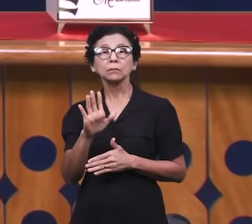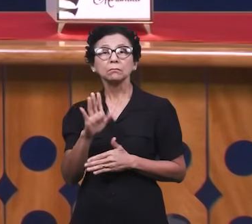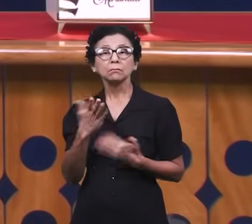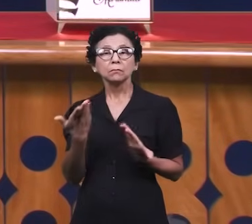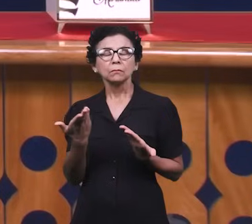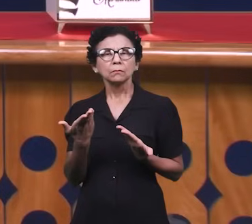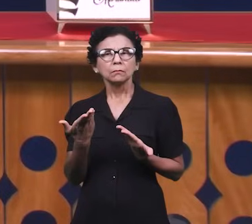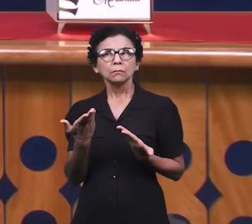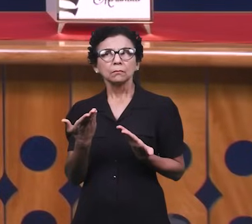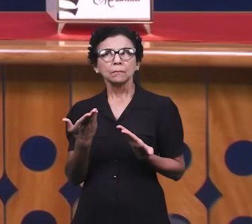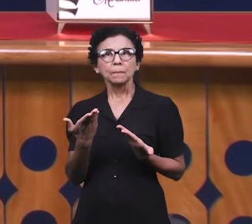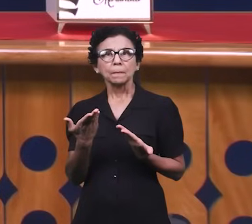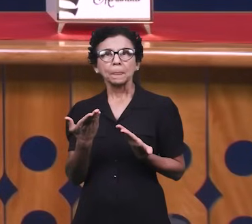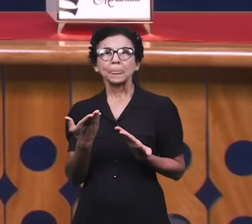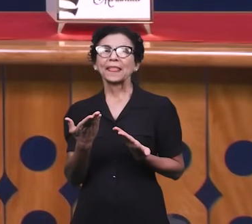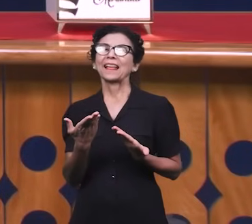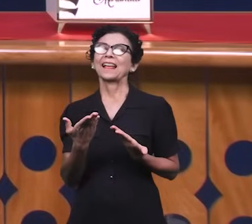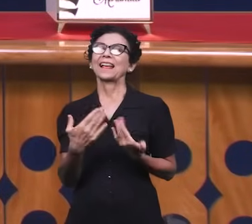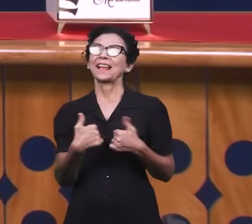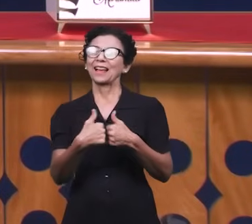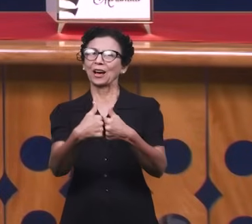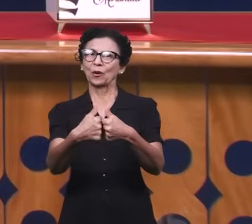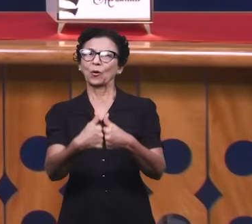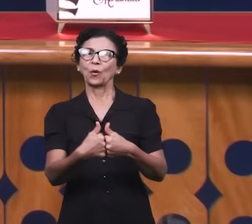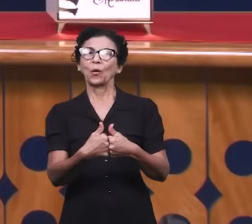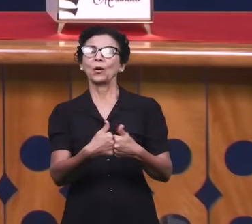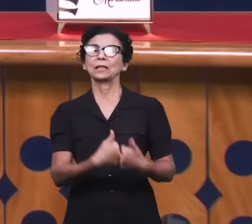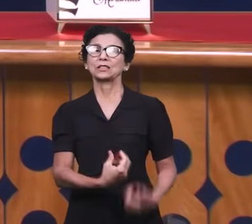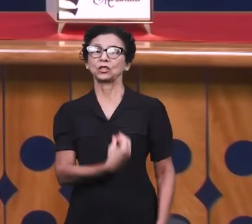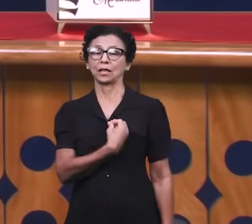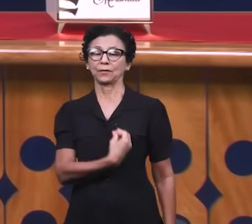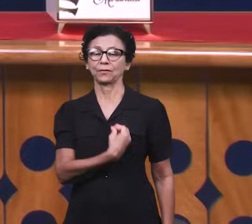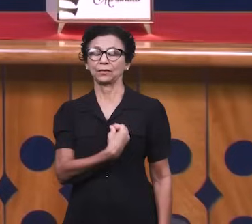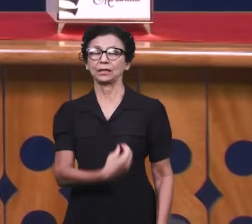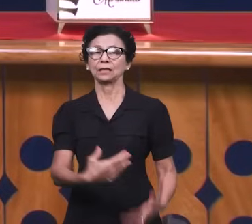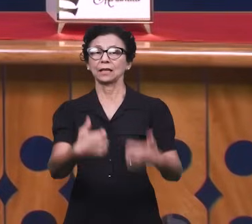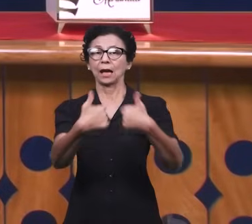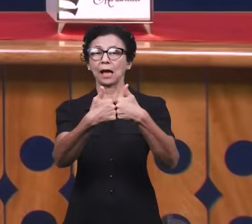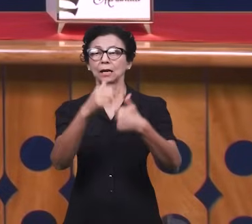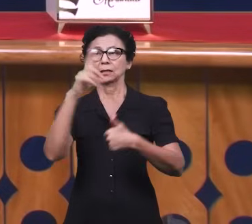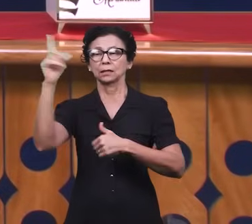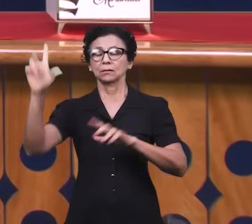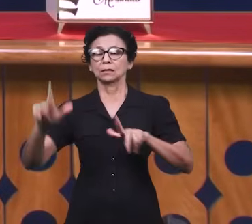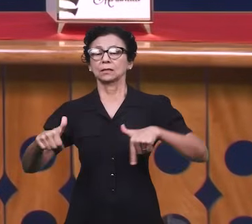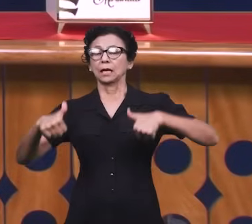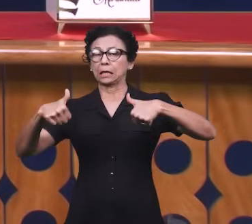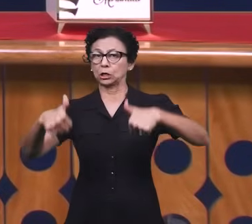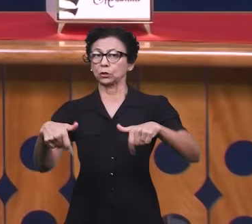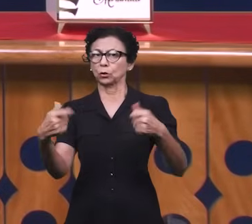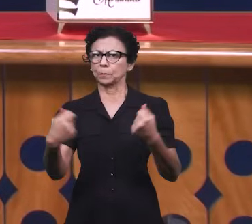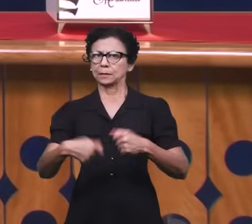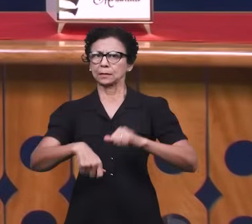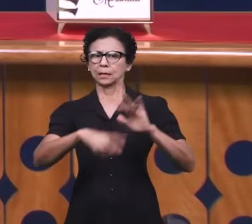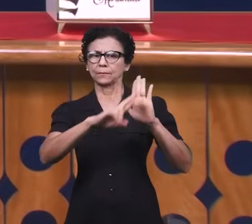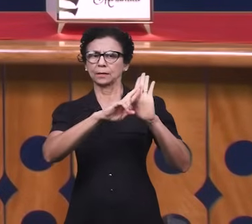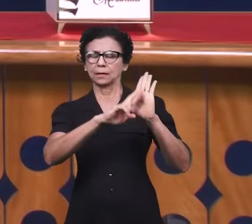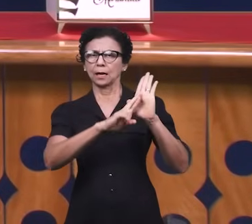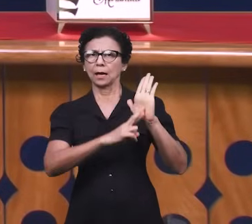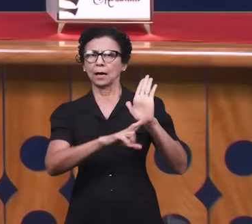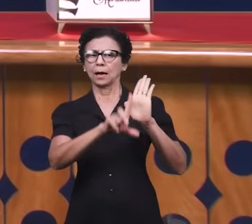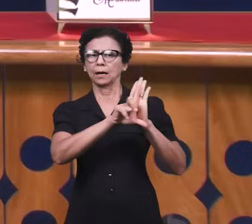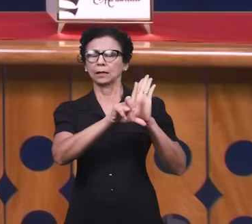vivo. Agora precisava que a arca fosse levada de acordo com as normas da lei de Moisés, de acordo